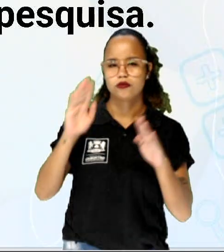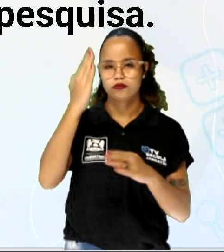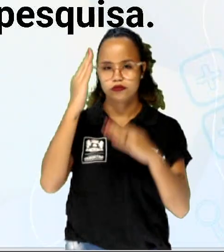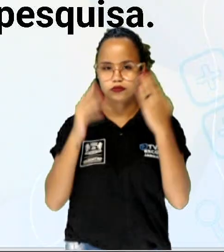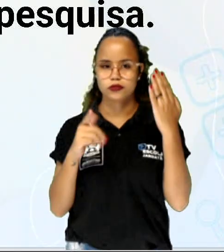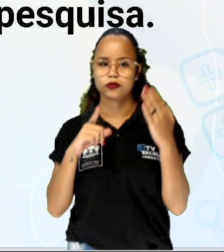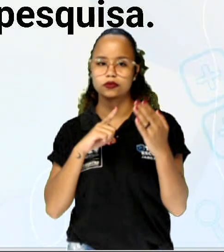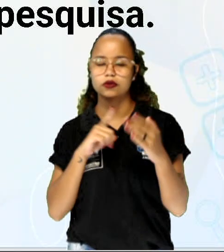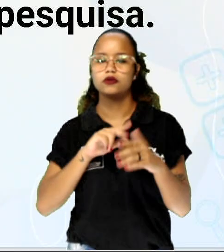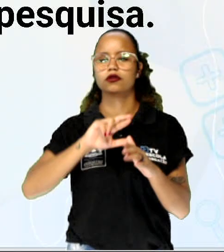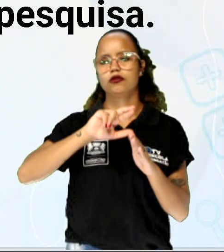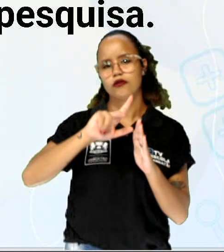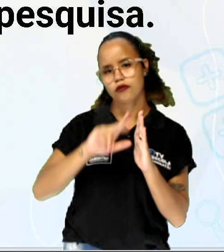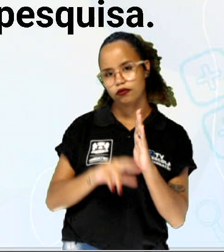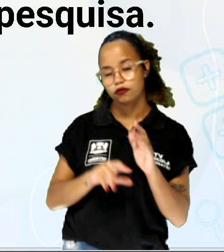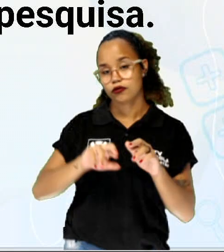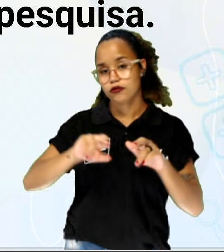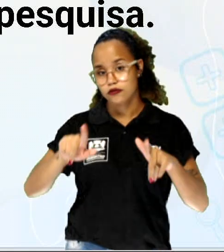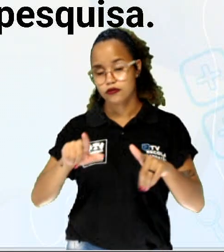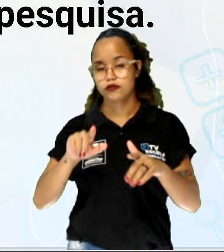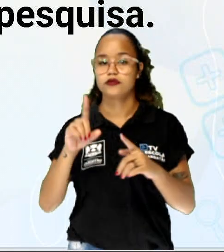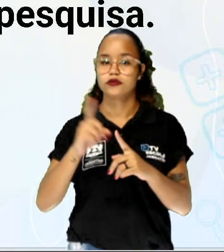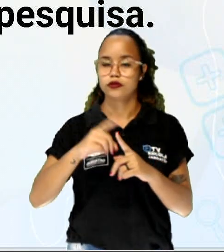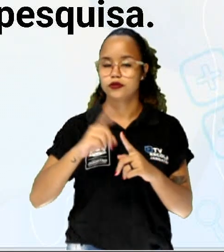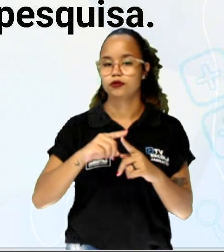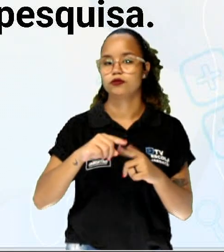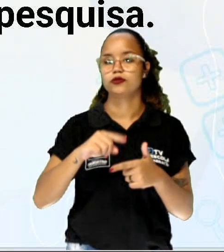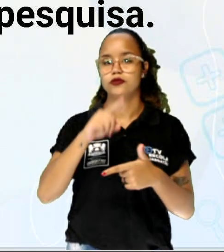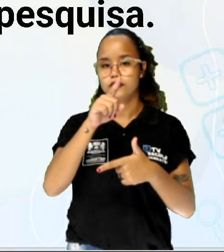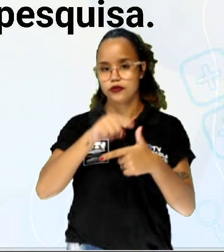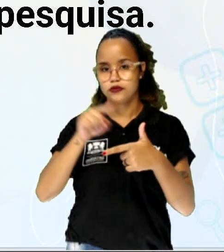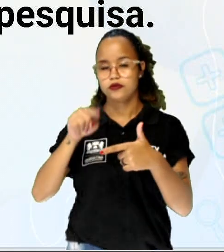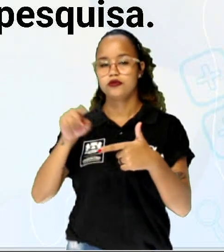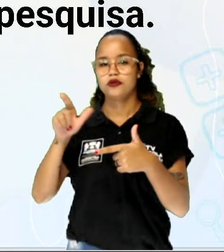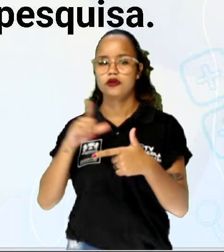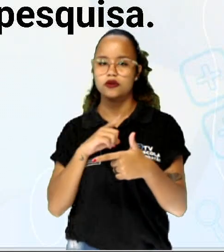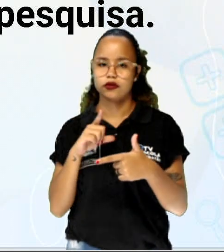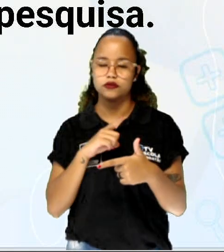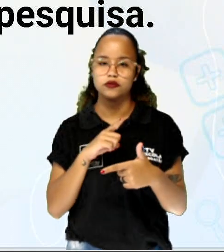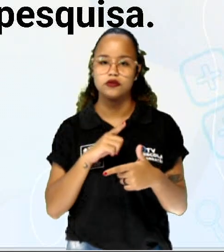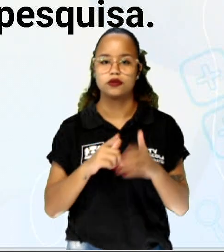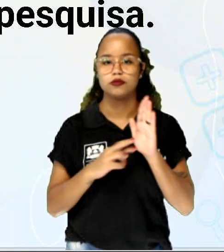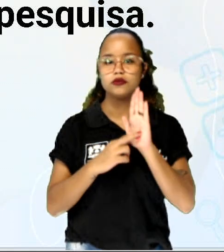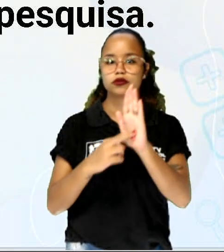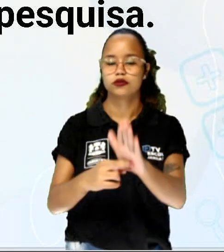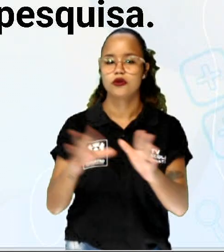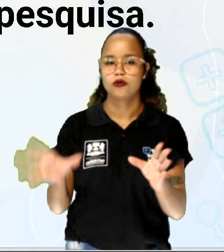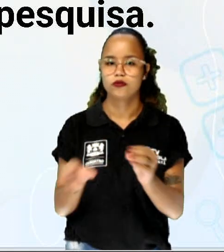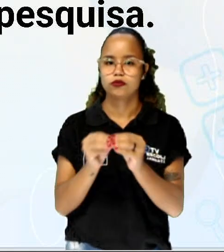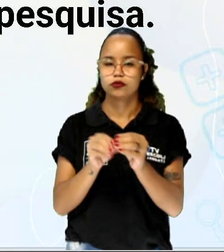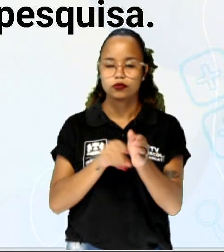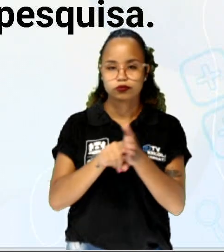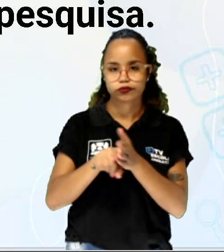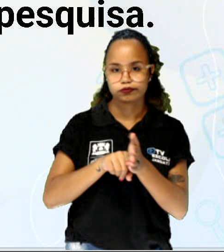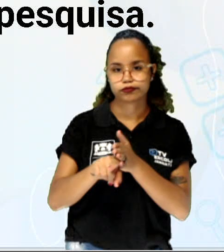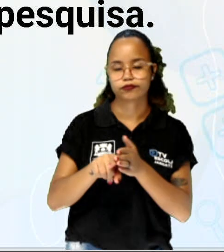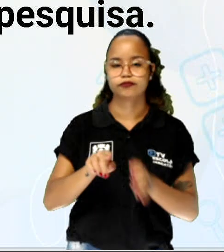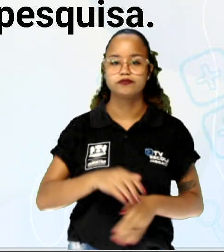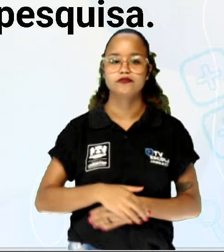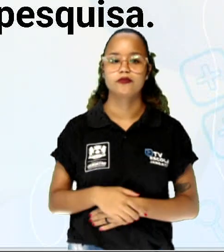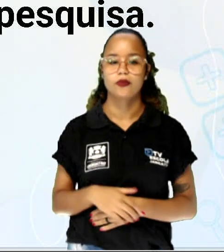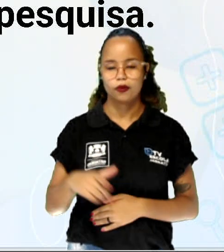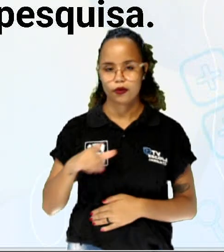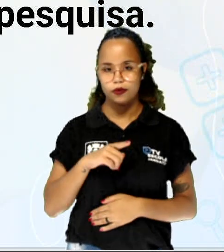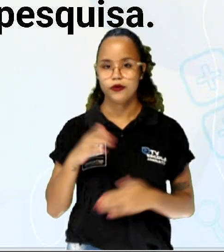adequação de diferentes tipos de gráficos para representar a construção de um conjunto de dados de uma pesquisa. Então é isso aí que a